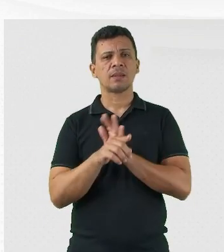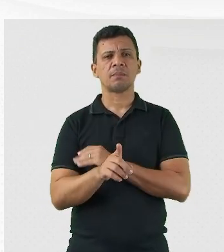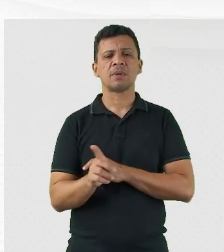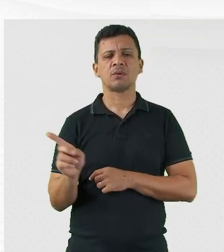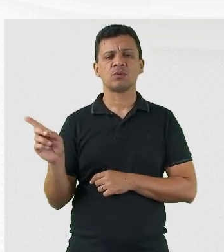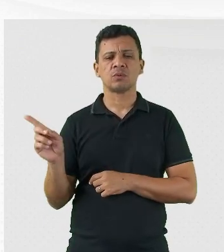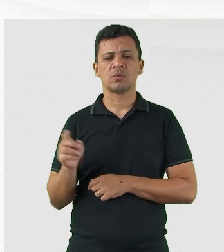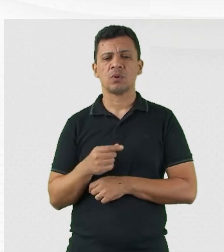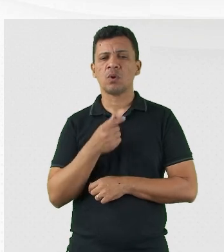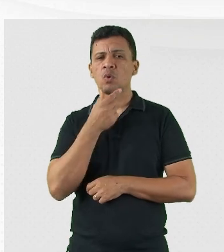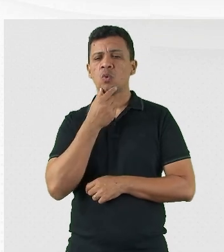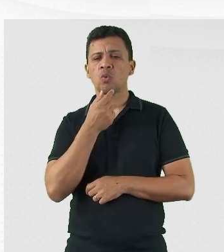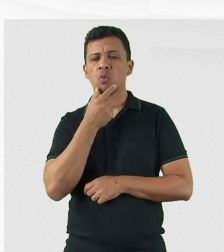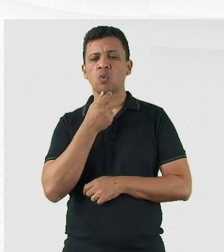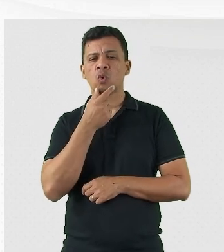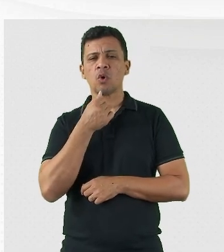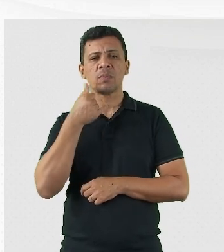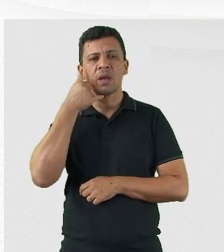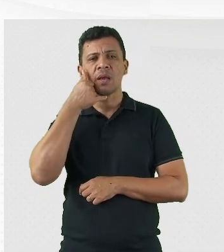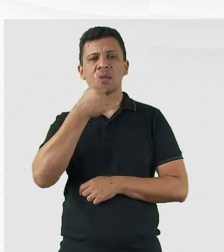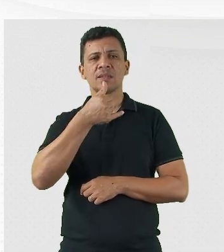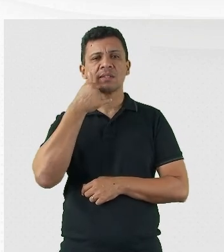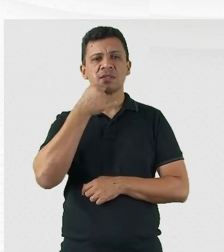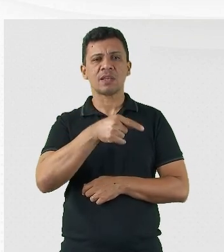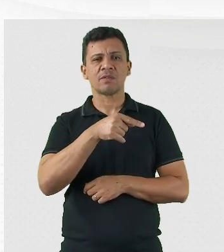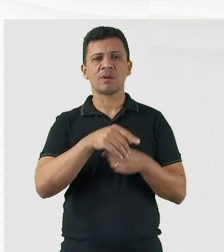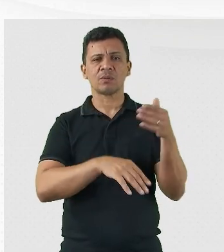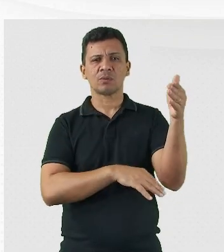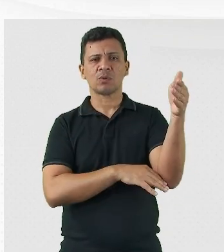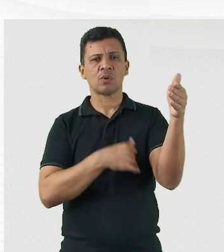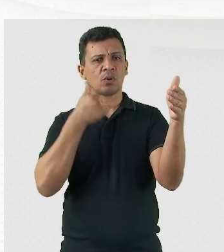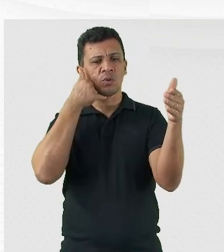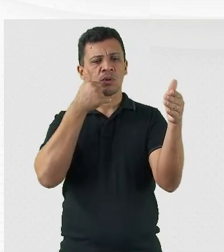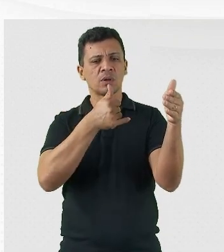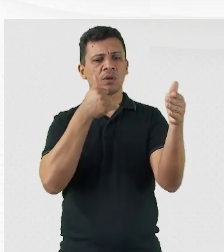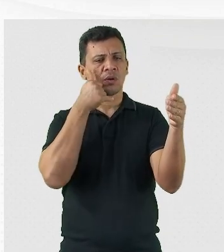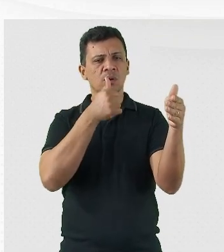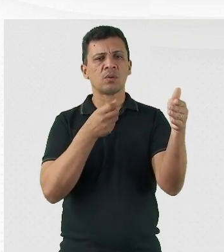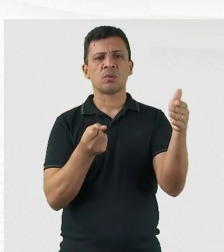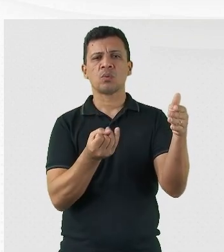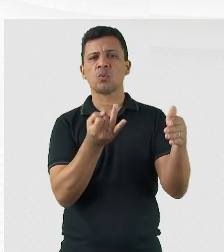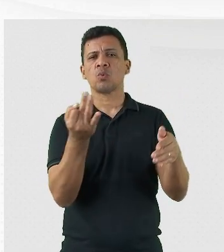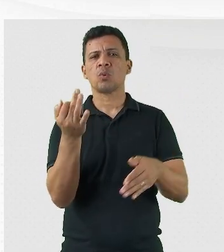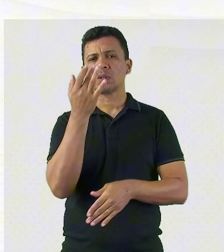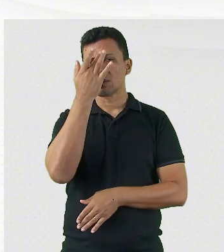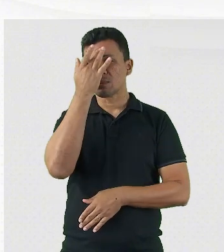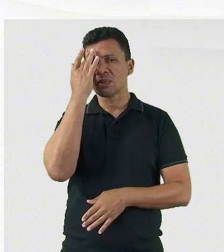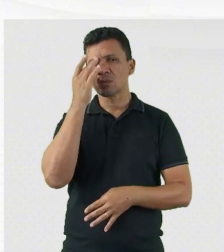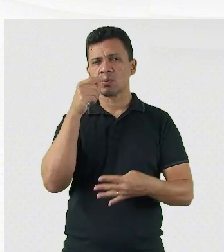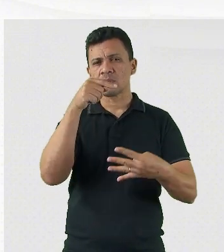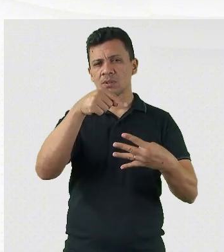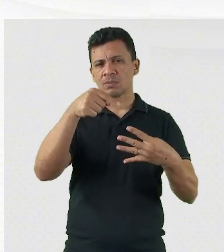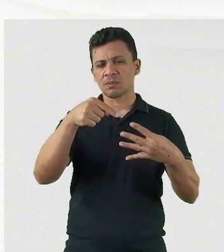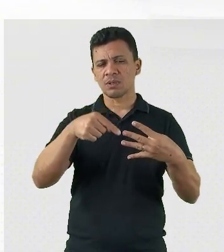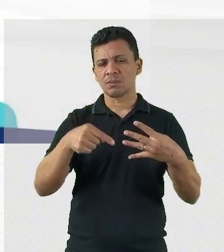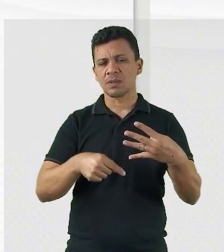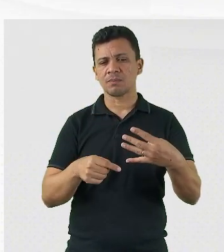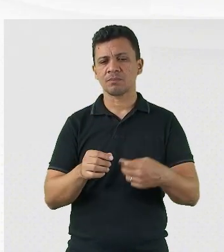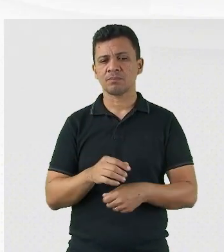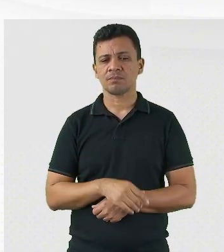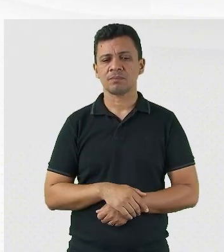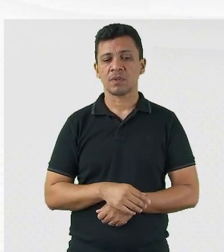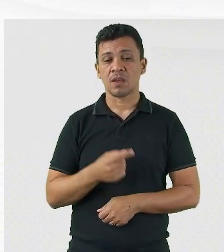nós temos: o homem está fazendo uma reserva de hotel para quantas pessoas? Então vamos analisar